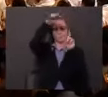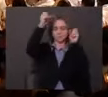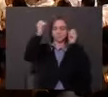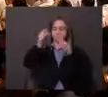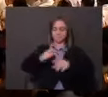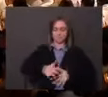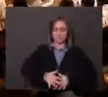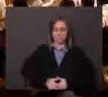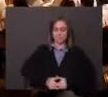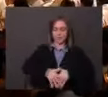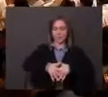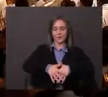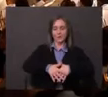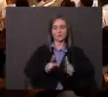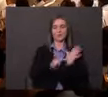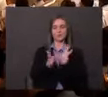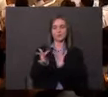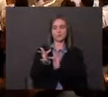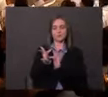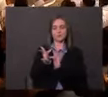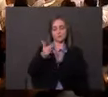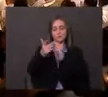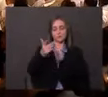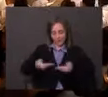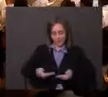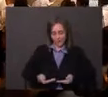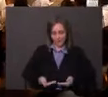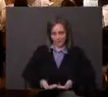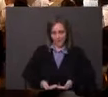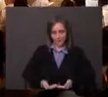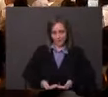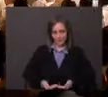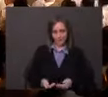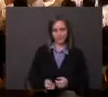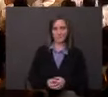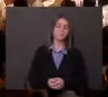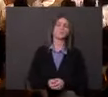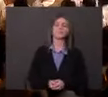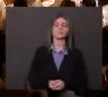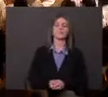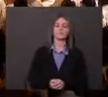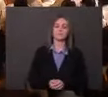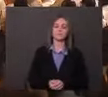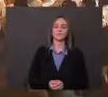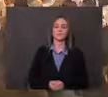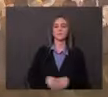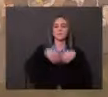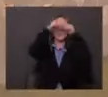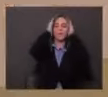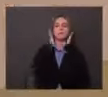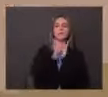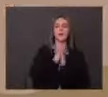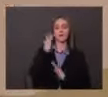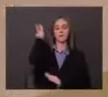gebenedeit unter den Frauen, und gebenedeit ist die Frucht deines Leibes, Jesus. Santa